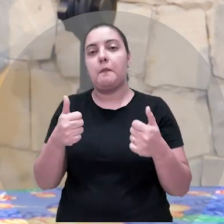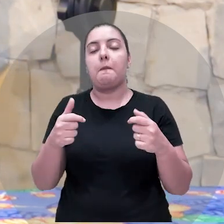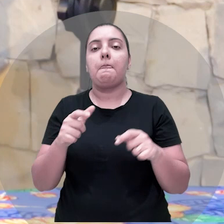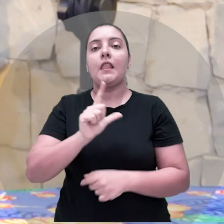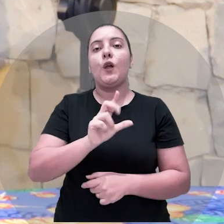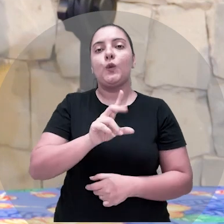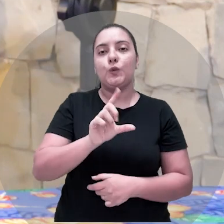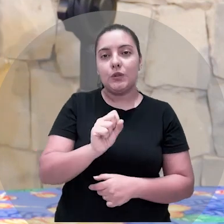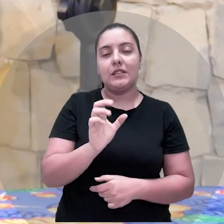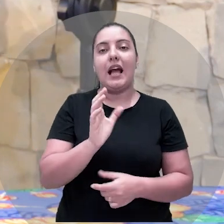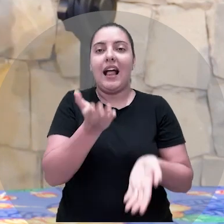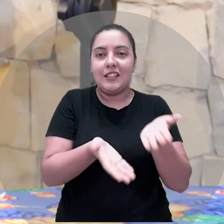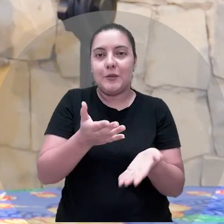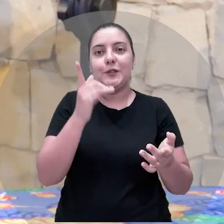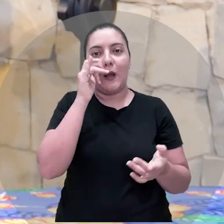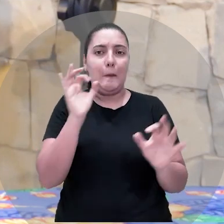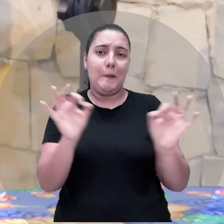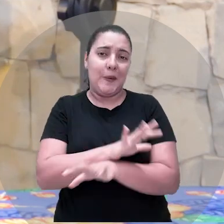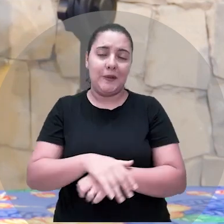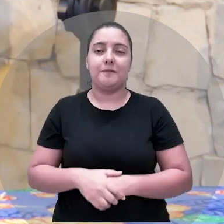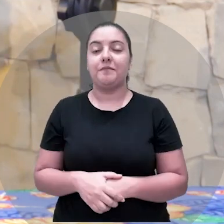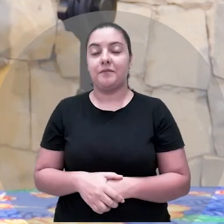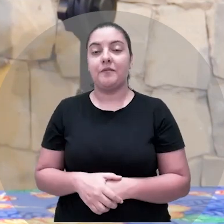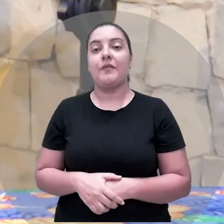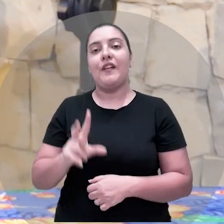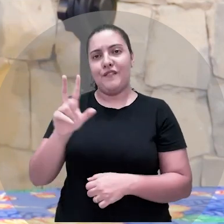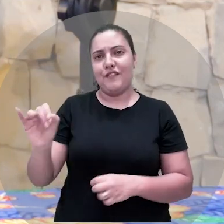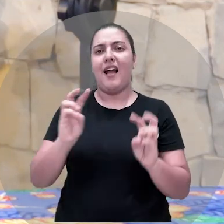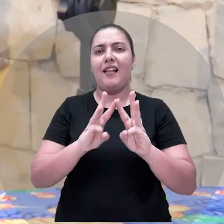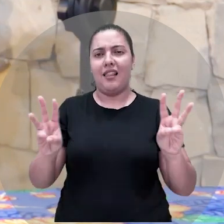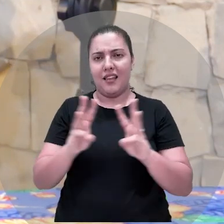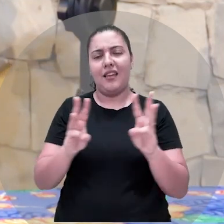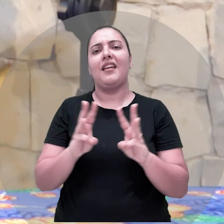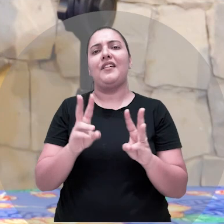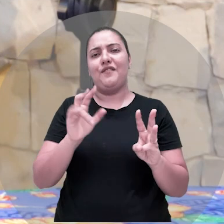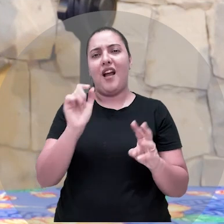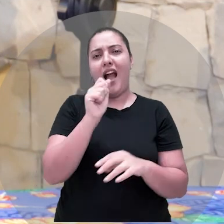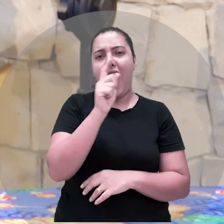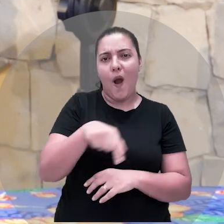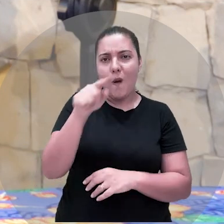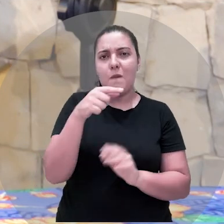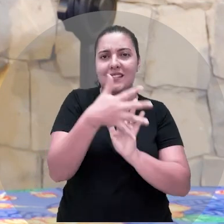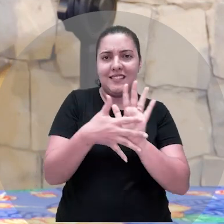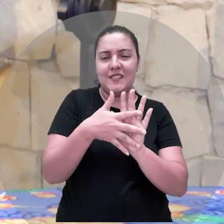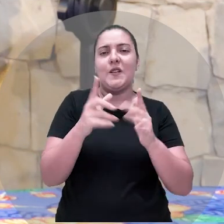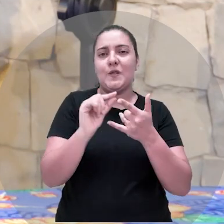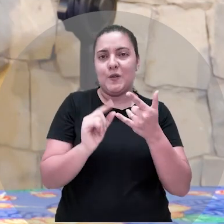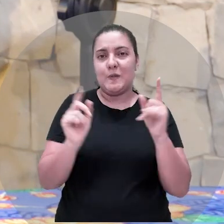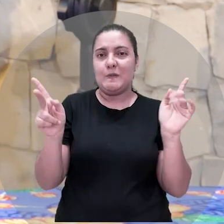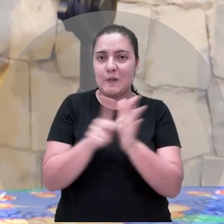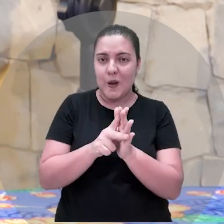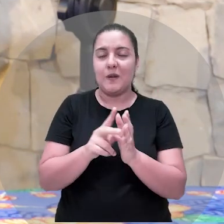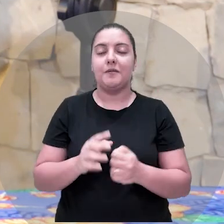seguir tá eu acho que é isso é muita coisa já um tempo mais quem quiser saber mais acho que